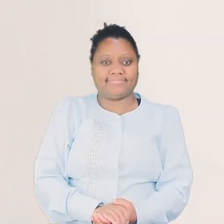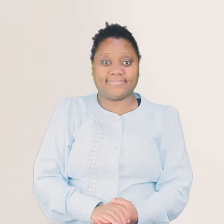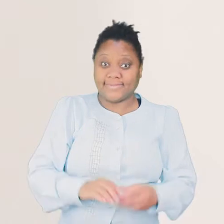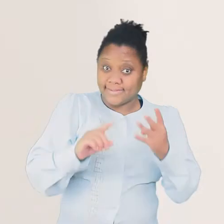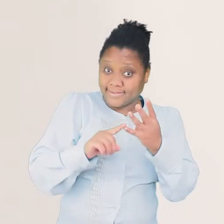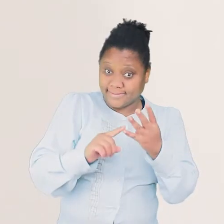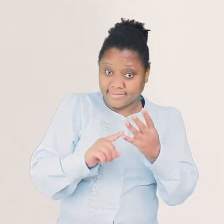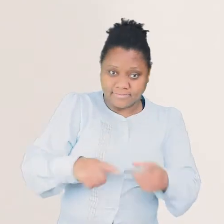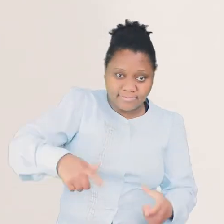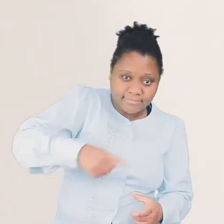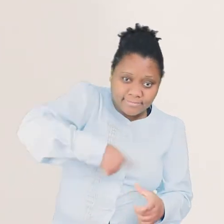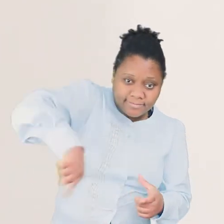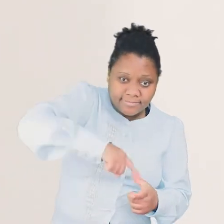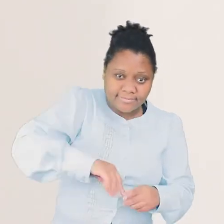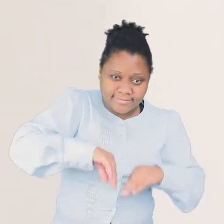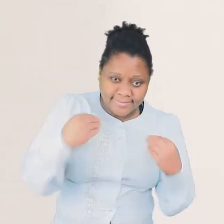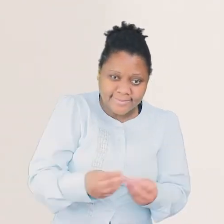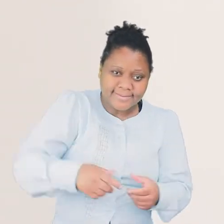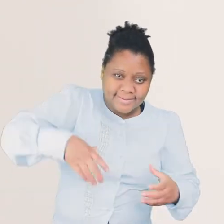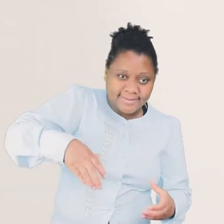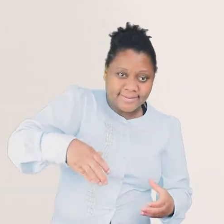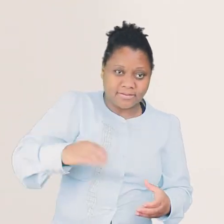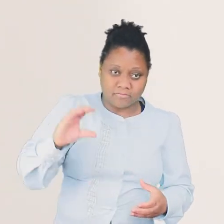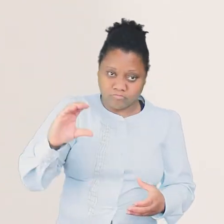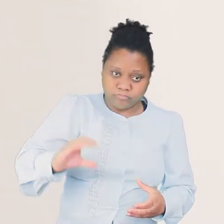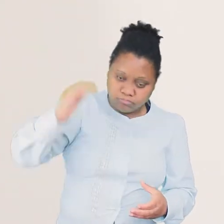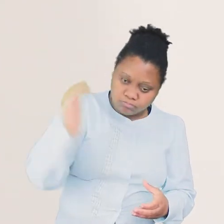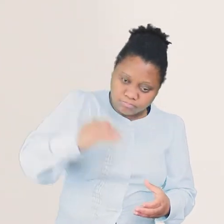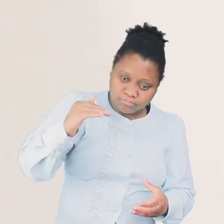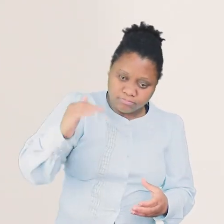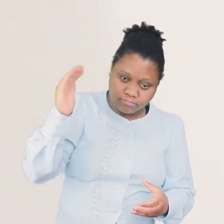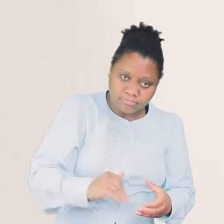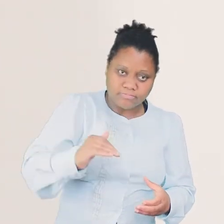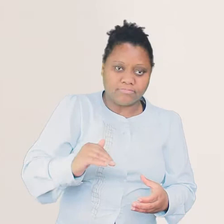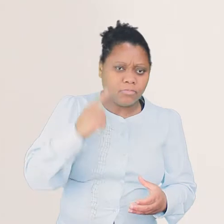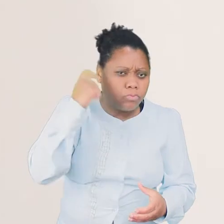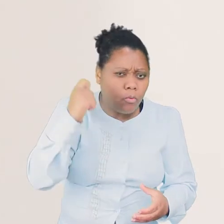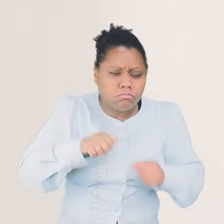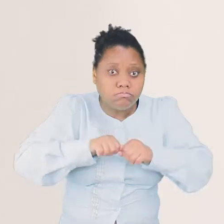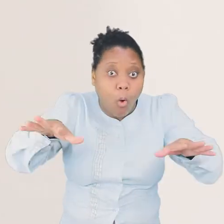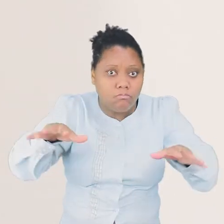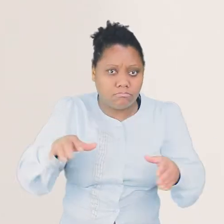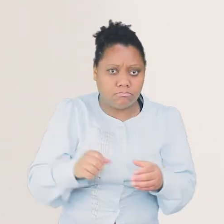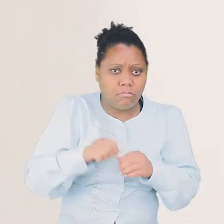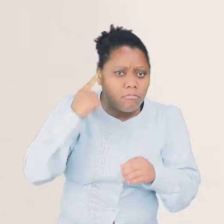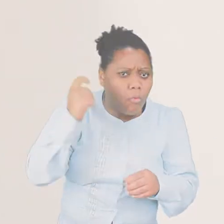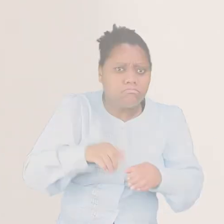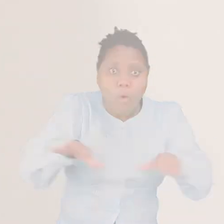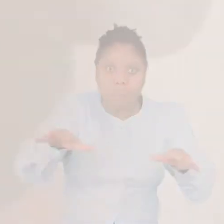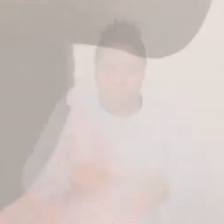E o som sak, quando o músico toca com a mão em forma de concha, fazendo um agudo forte